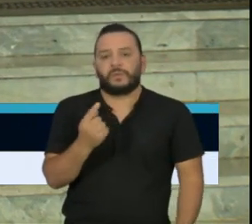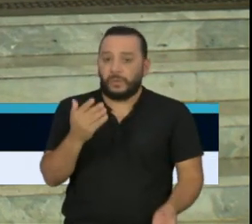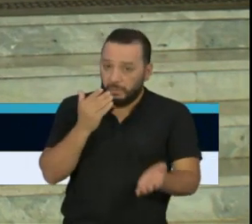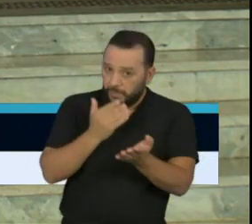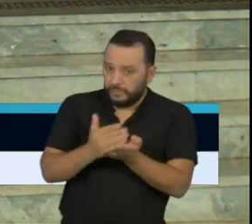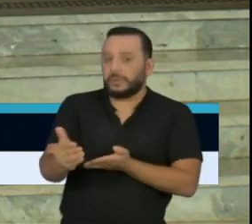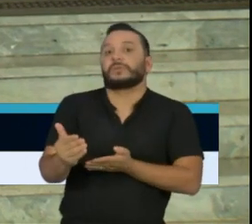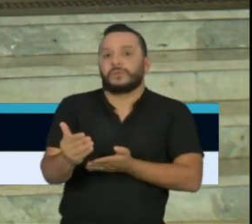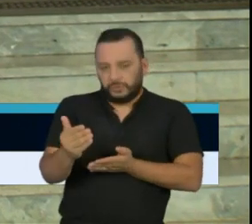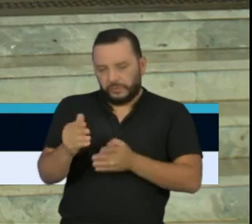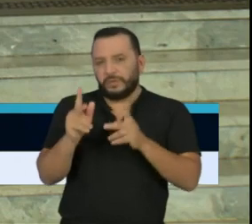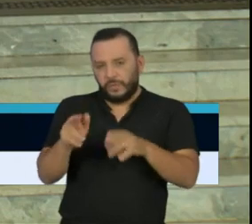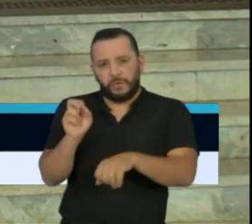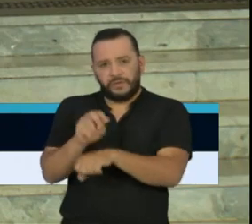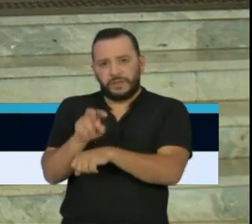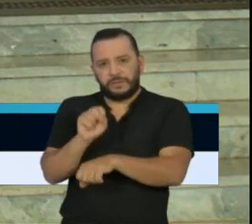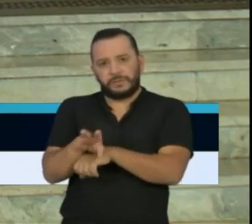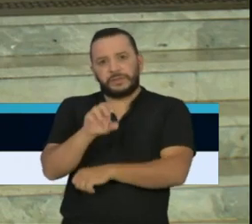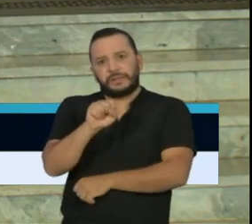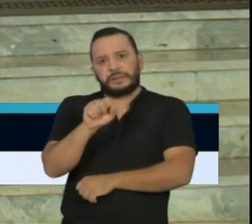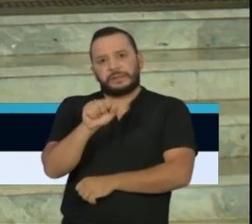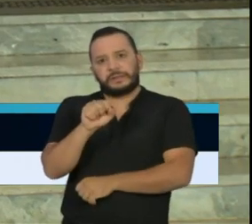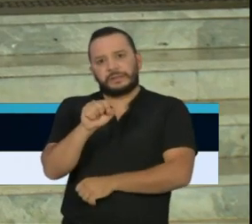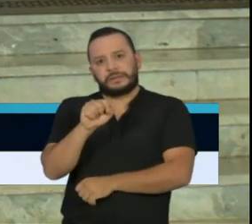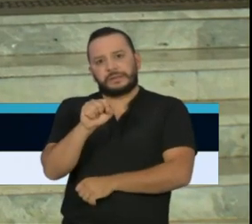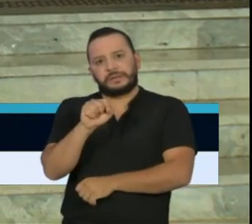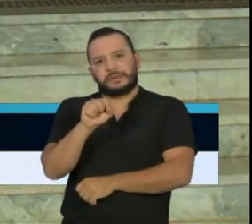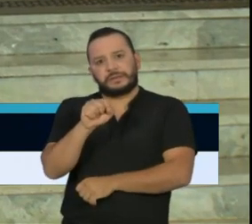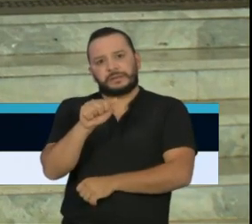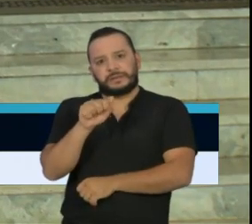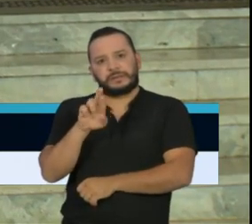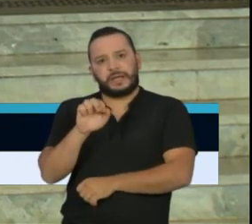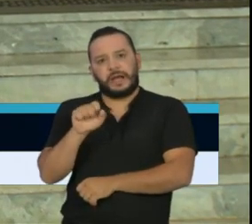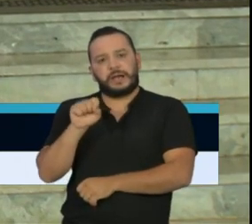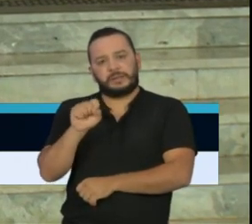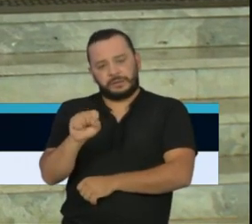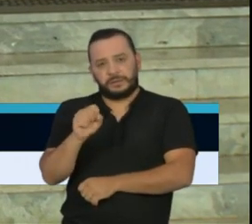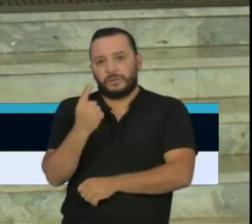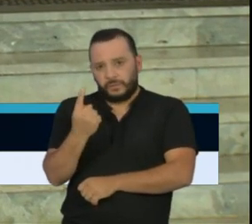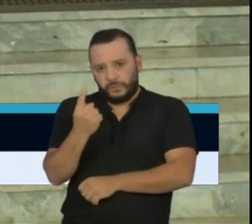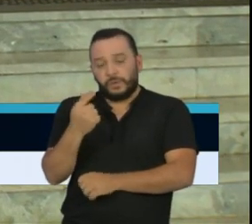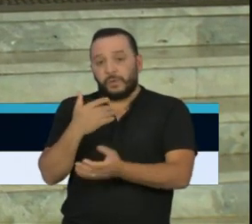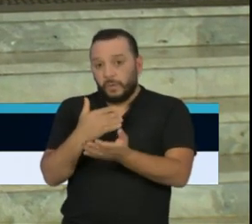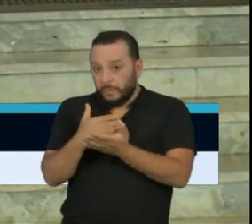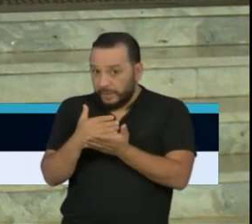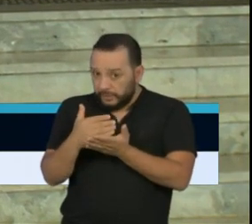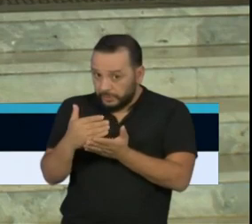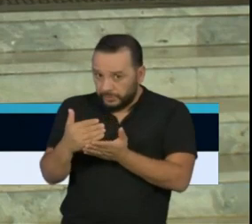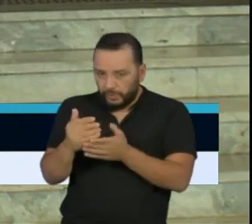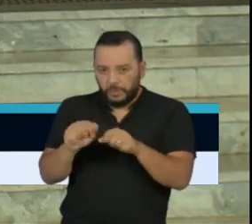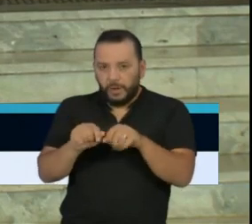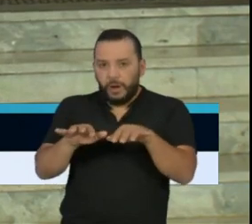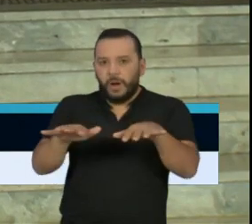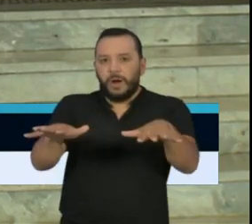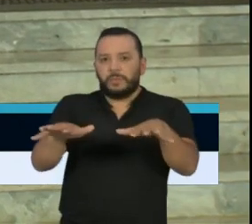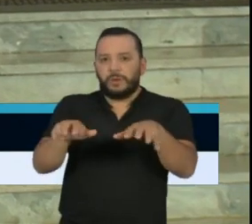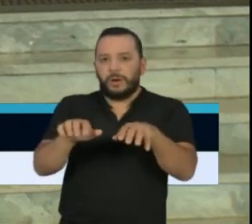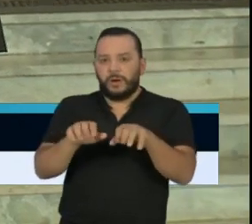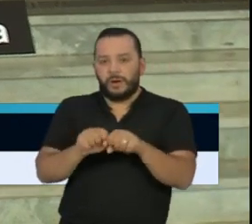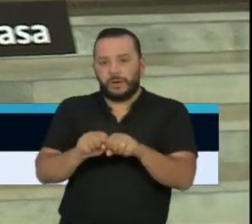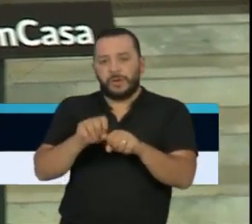ímpeto e rapidamente ele decresceu. O SARS-2 não. Ele começou com ímpeto e continuou. É um novo